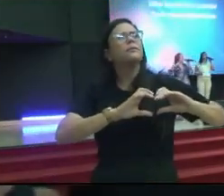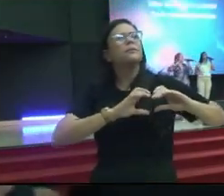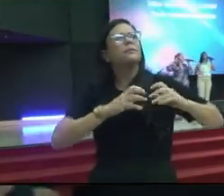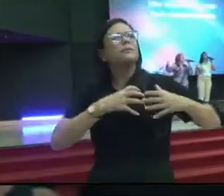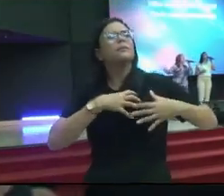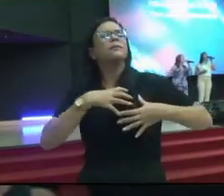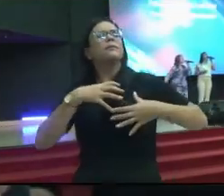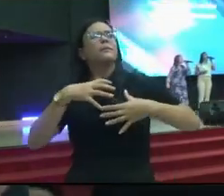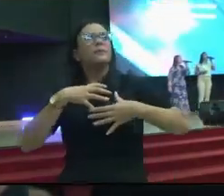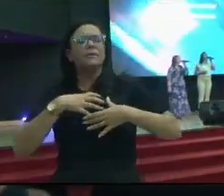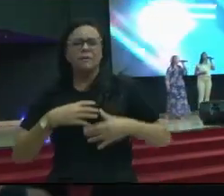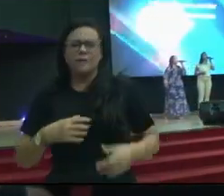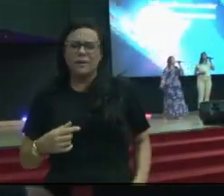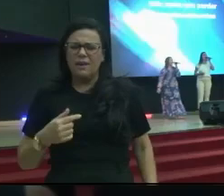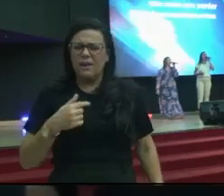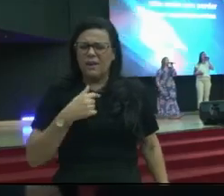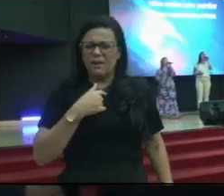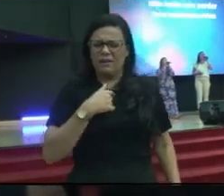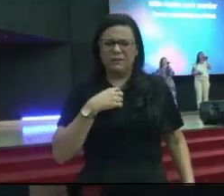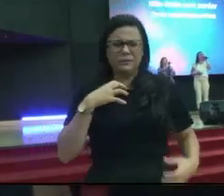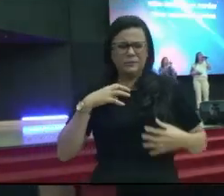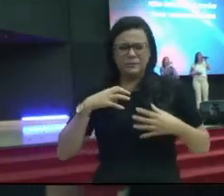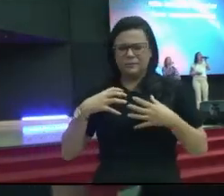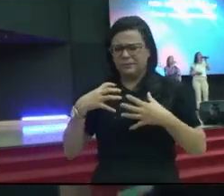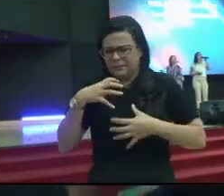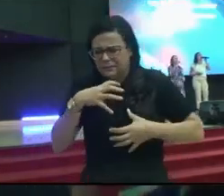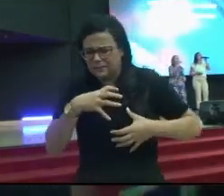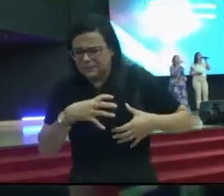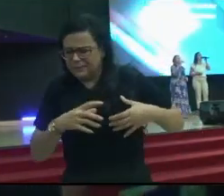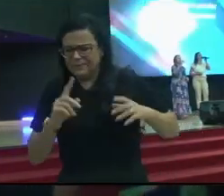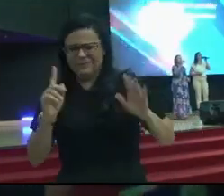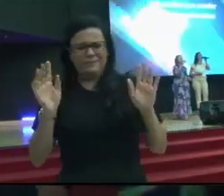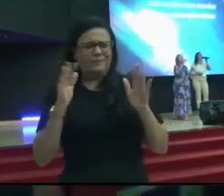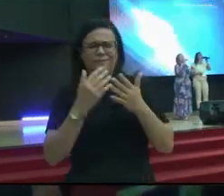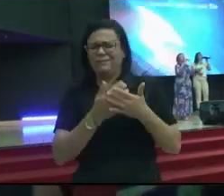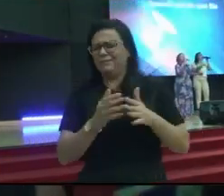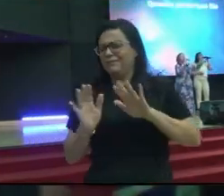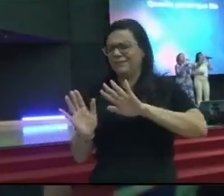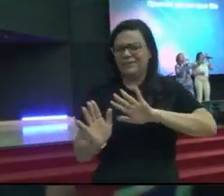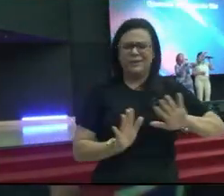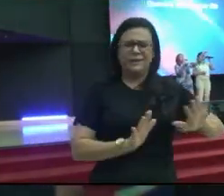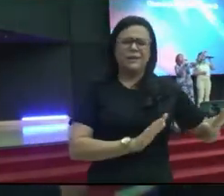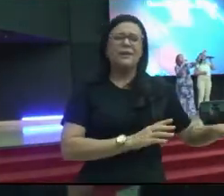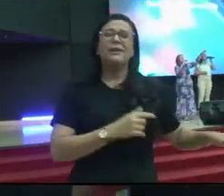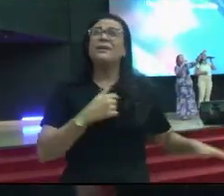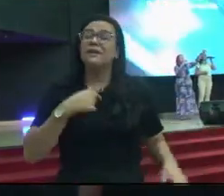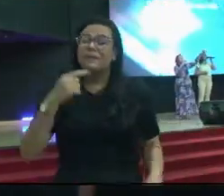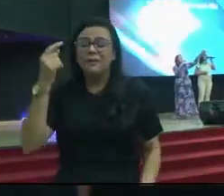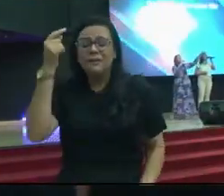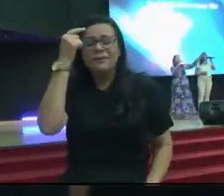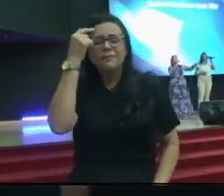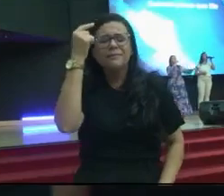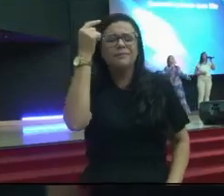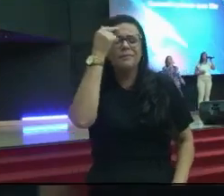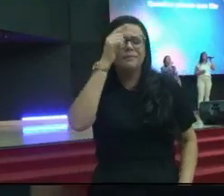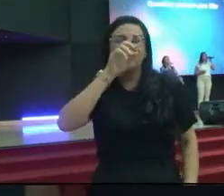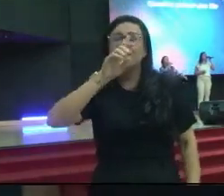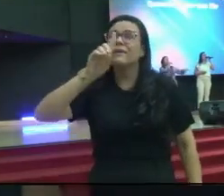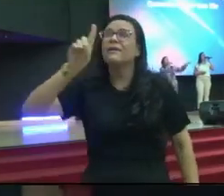acelera. Não tenho tempo pra perder com ressentimento.